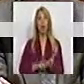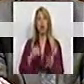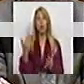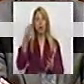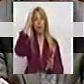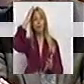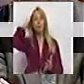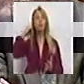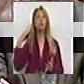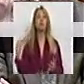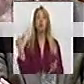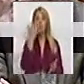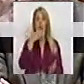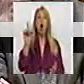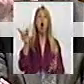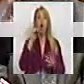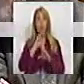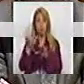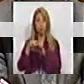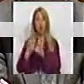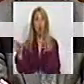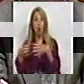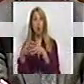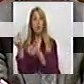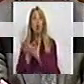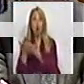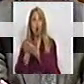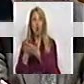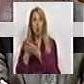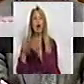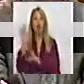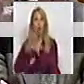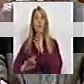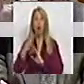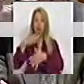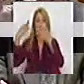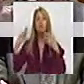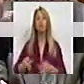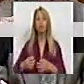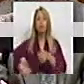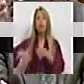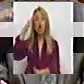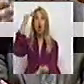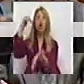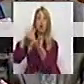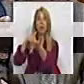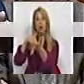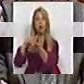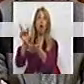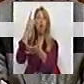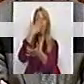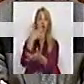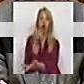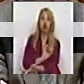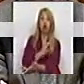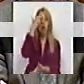E tem razão que se estivesse na Comissão Europeia teríamos tido melhores resultados do que não estando na Comissão Europeia. Agora há uma coisa